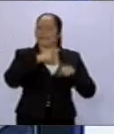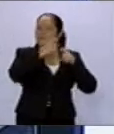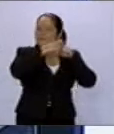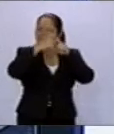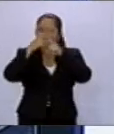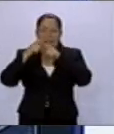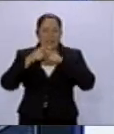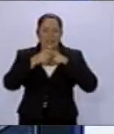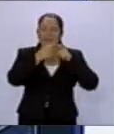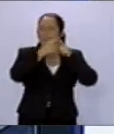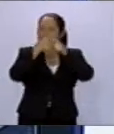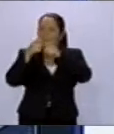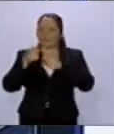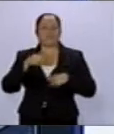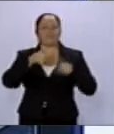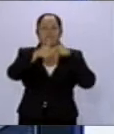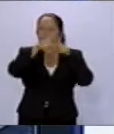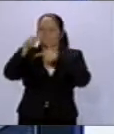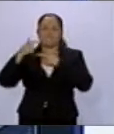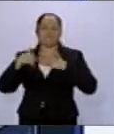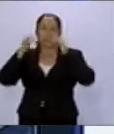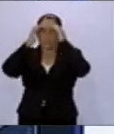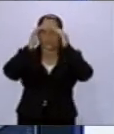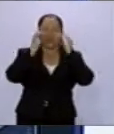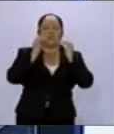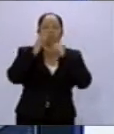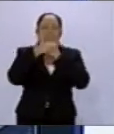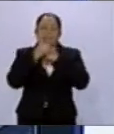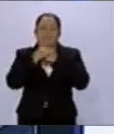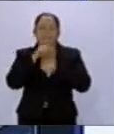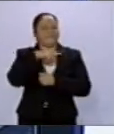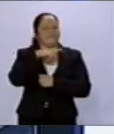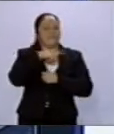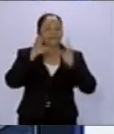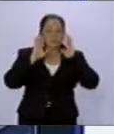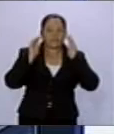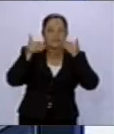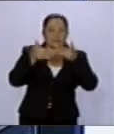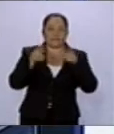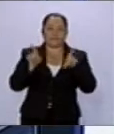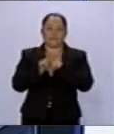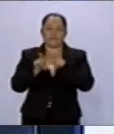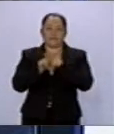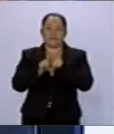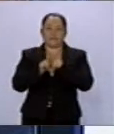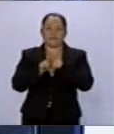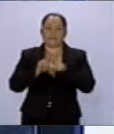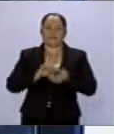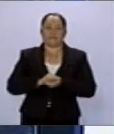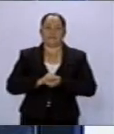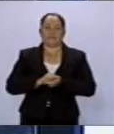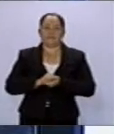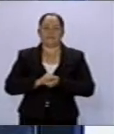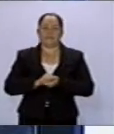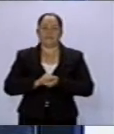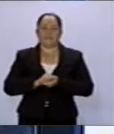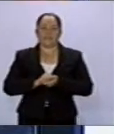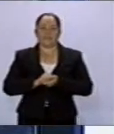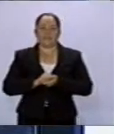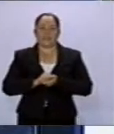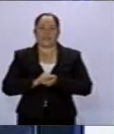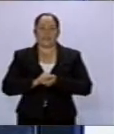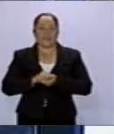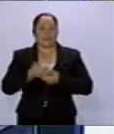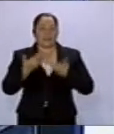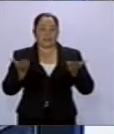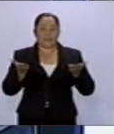de brasileiros todos os dias tenho respeito tem um carinho tenho atenção a todos eles agora a condição física humana não